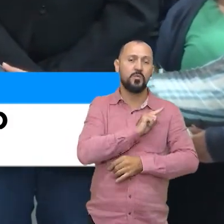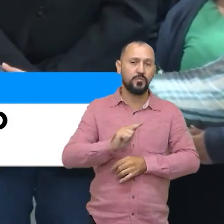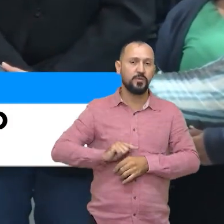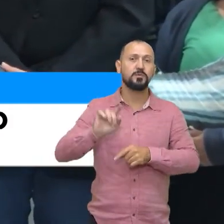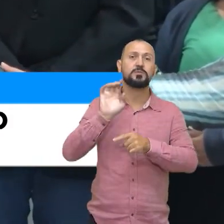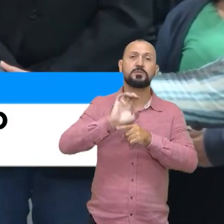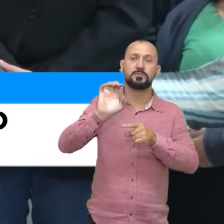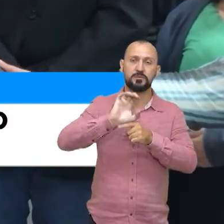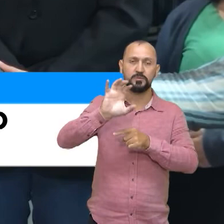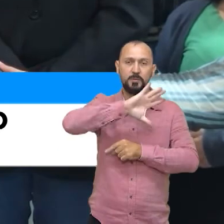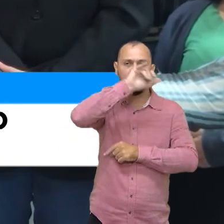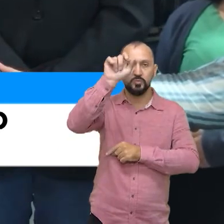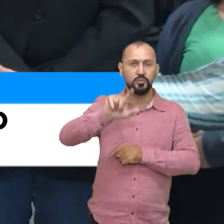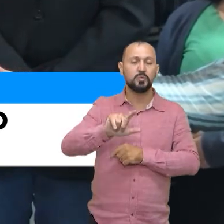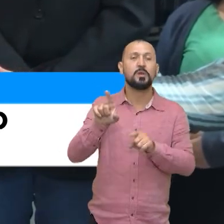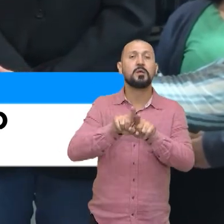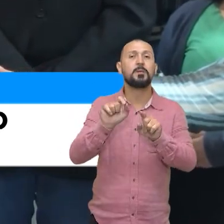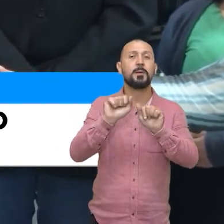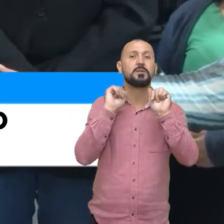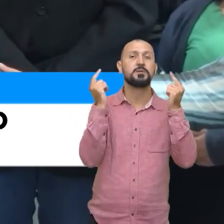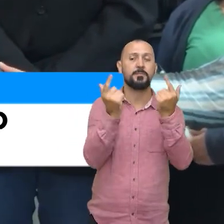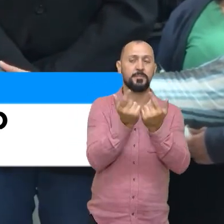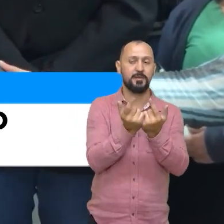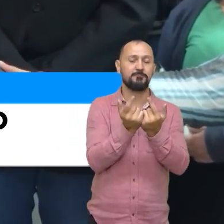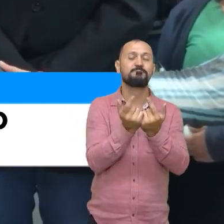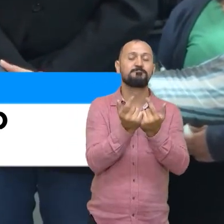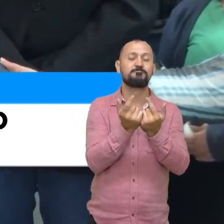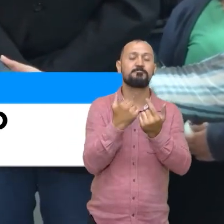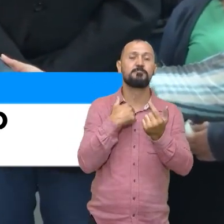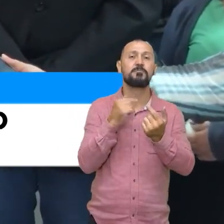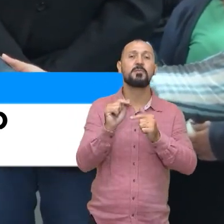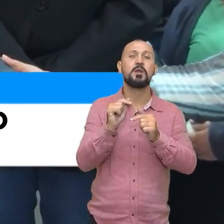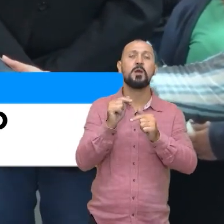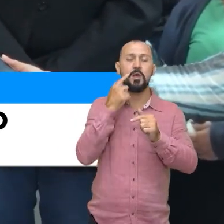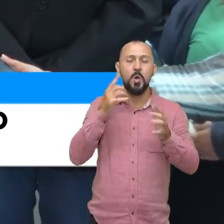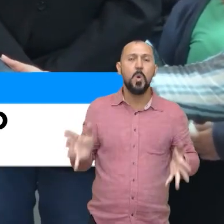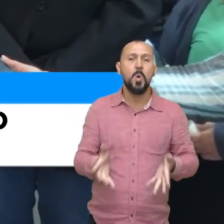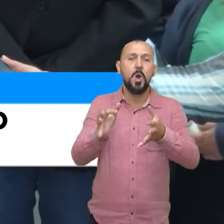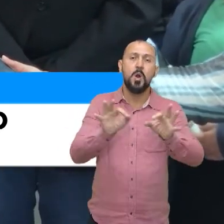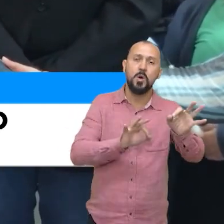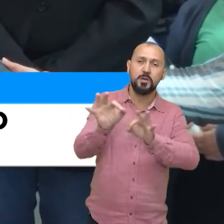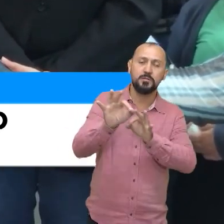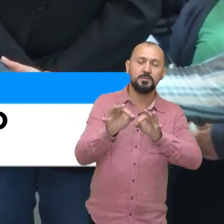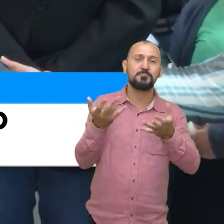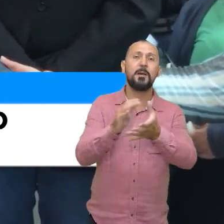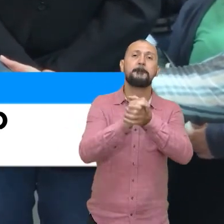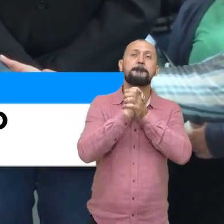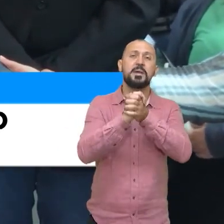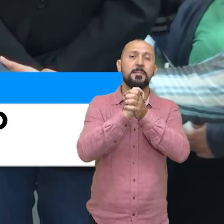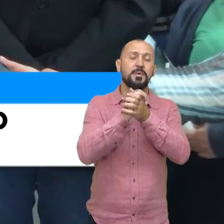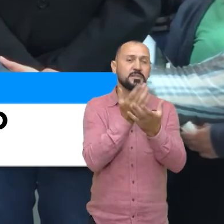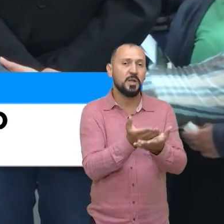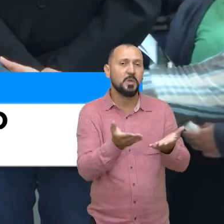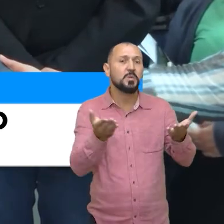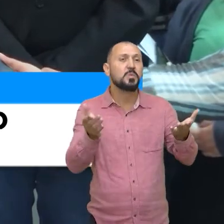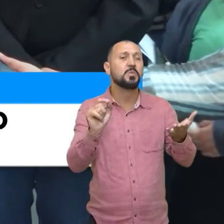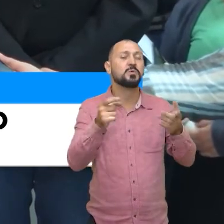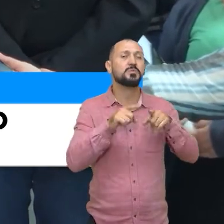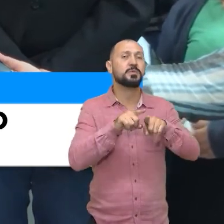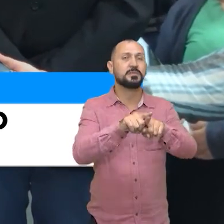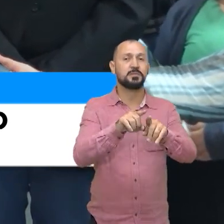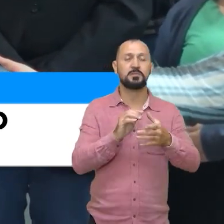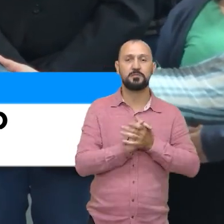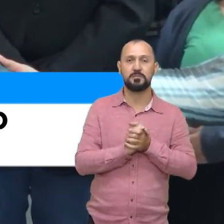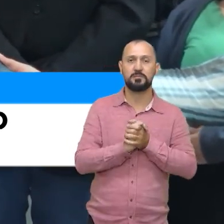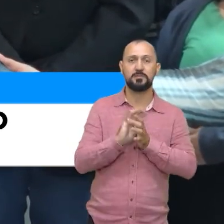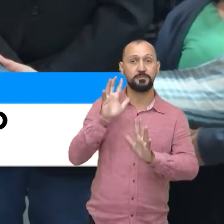os nossos recursos, o governo do estado do Mato Grosso do Sul e a Assembleia Legislativa pelo papel de articulação política institucional.